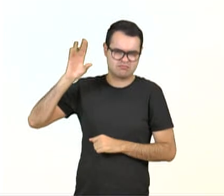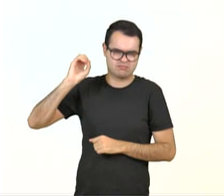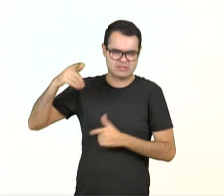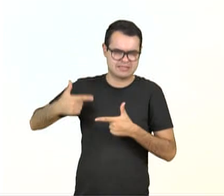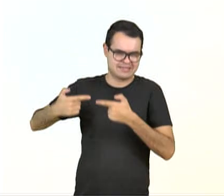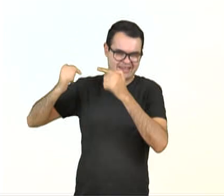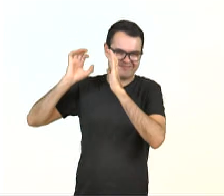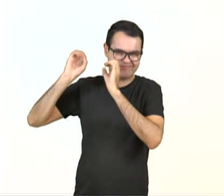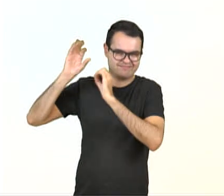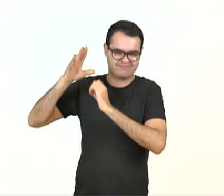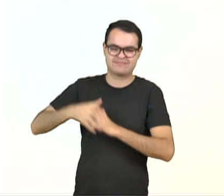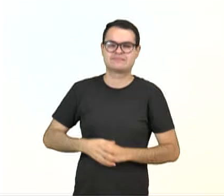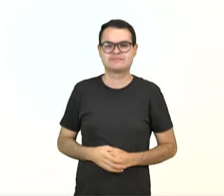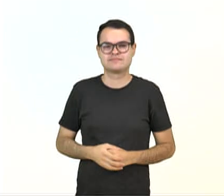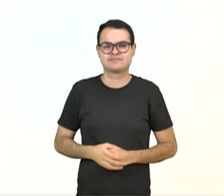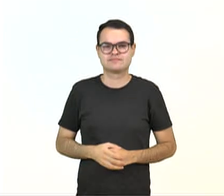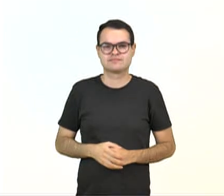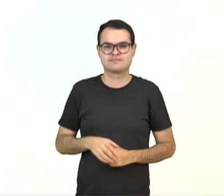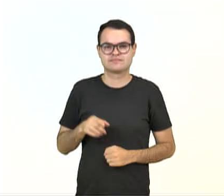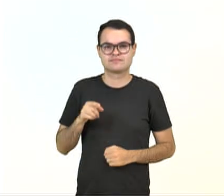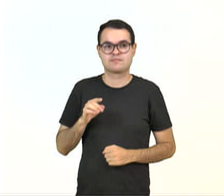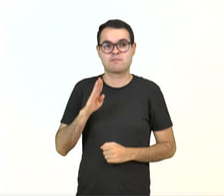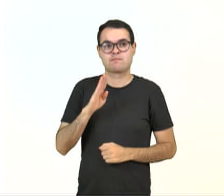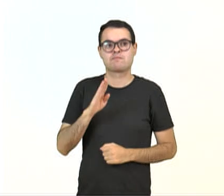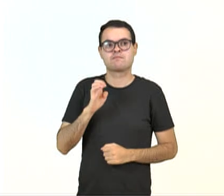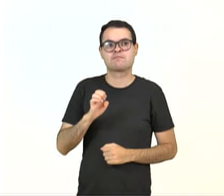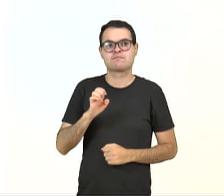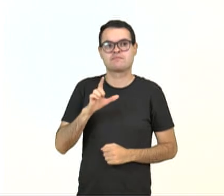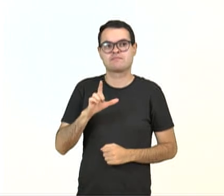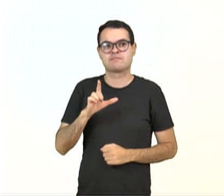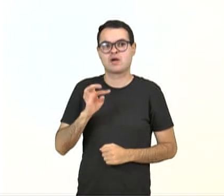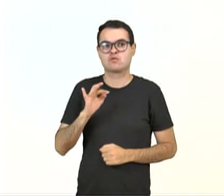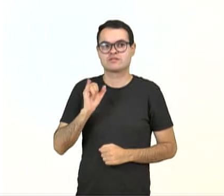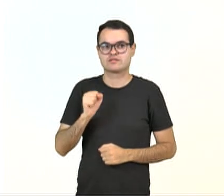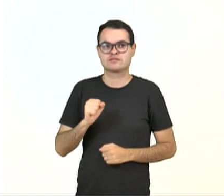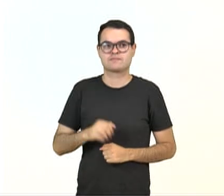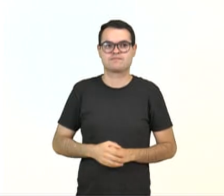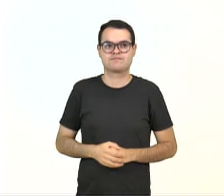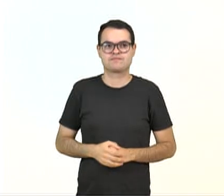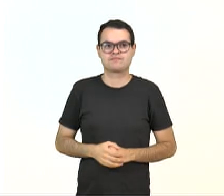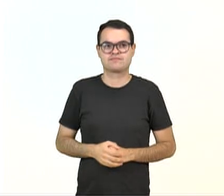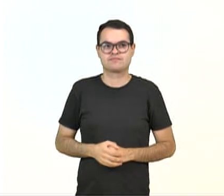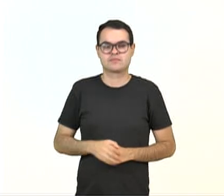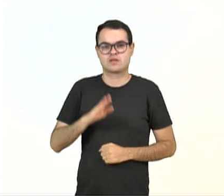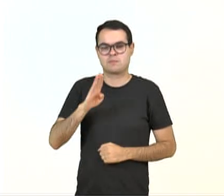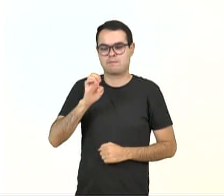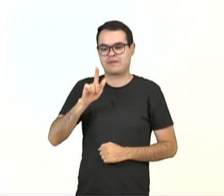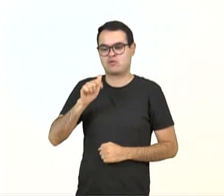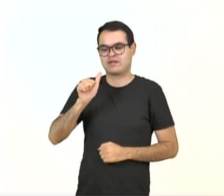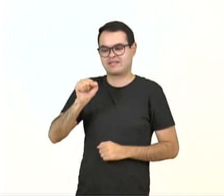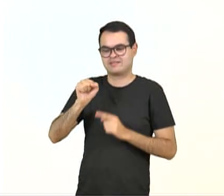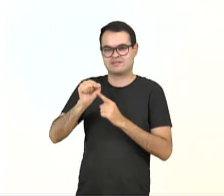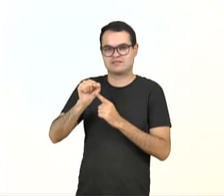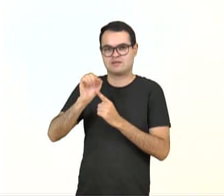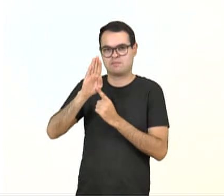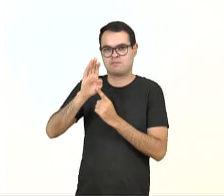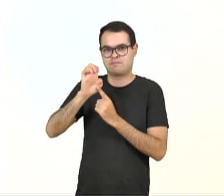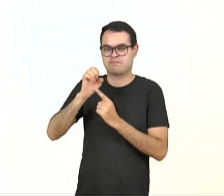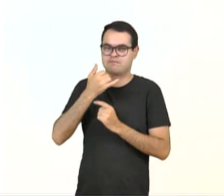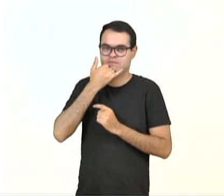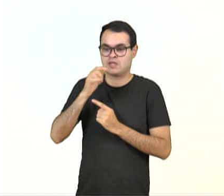se mandaram. Aí deixaram quem? Os belgas. Para piorar, ficaram os belgas, na minha